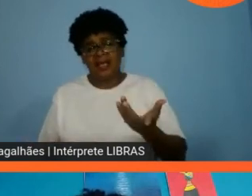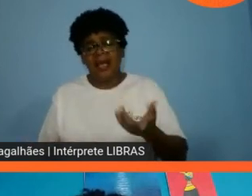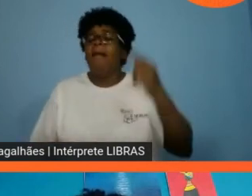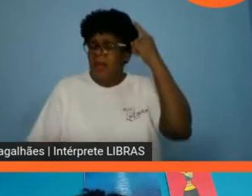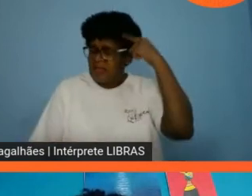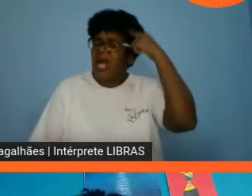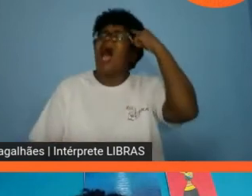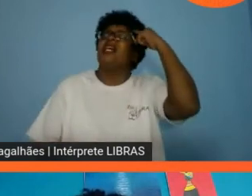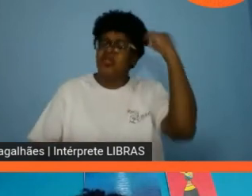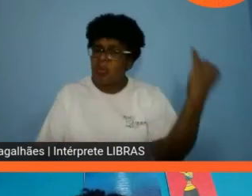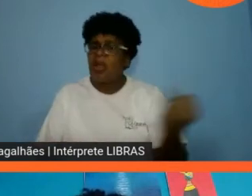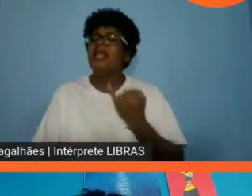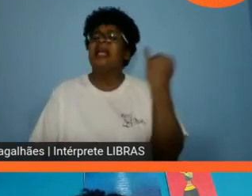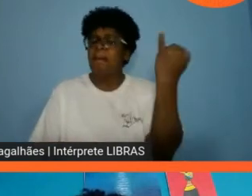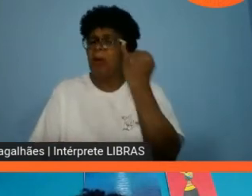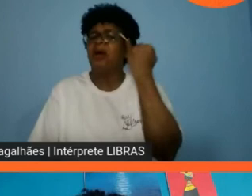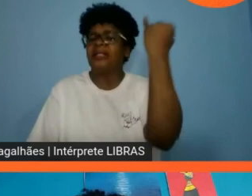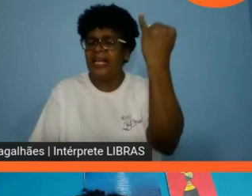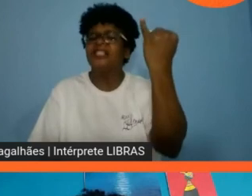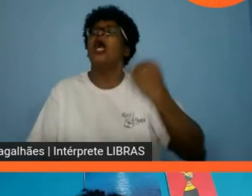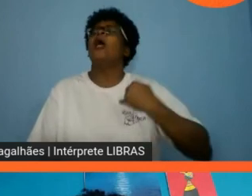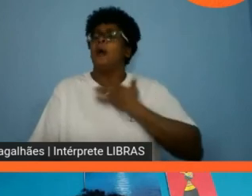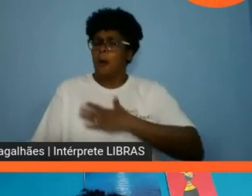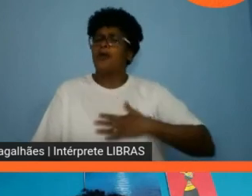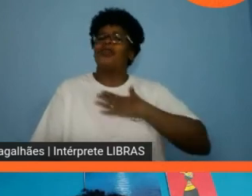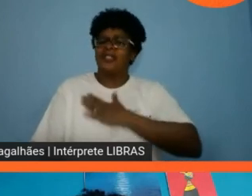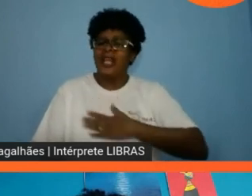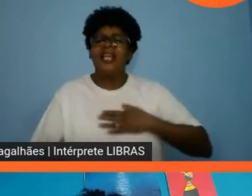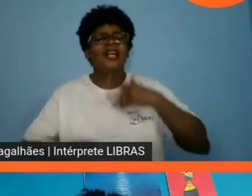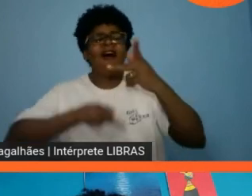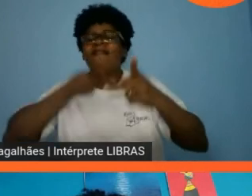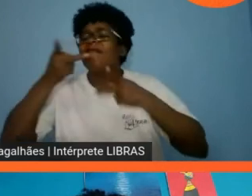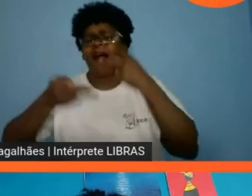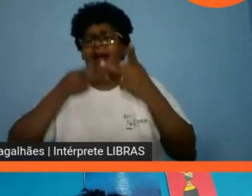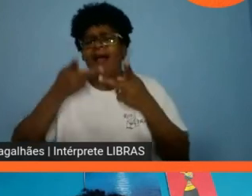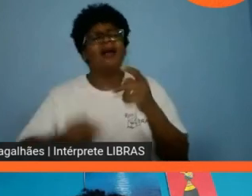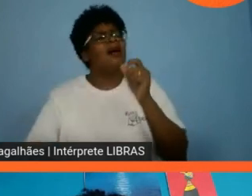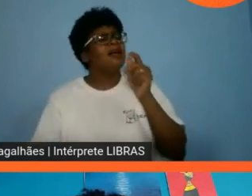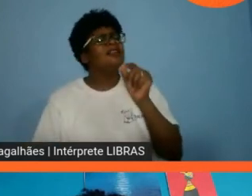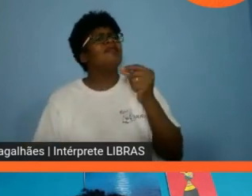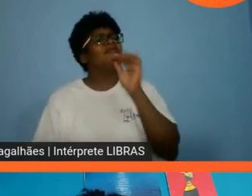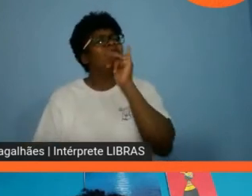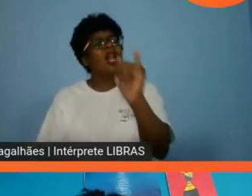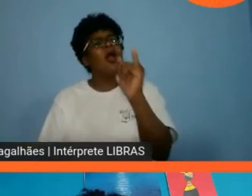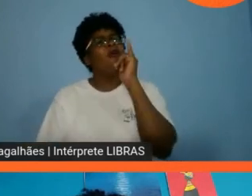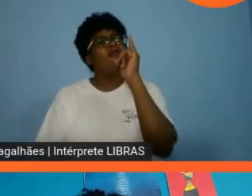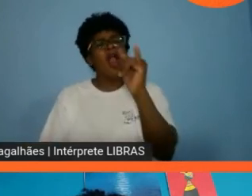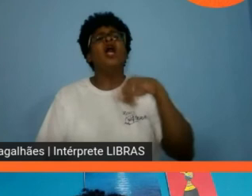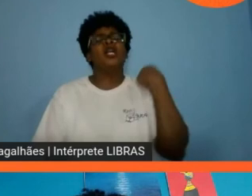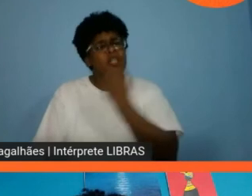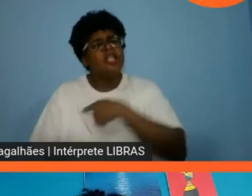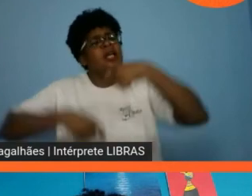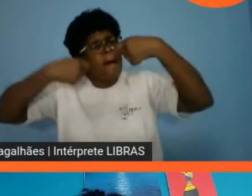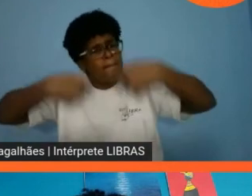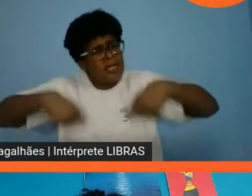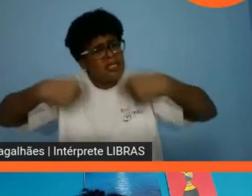importante a gente... Eu gostei da sua fala quando você disse que a gente tem que reconhecer os artistas